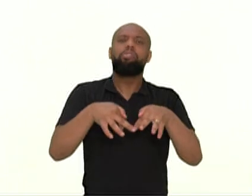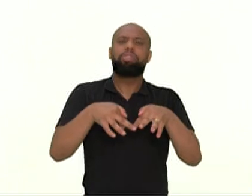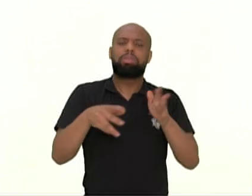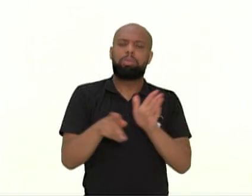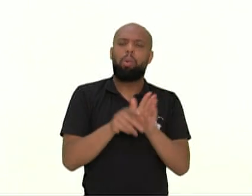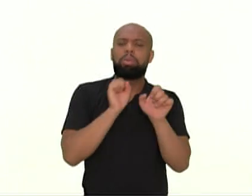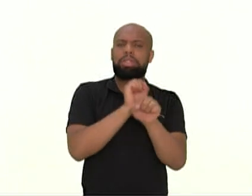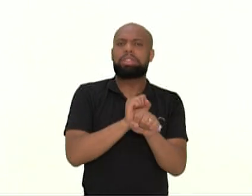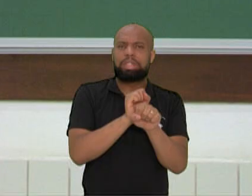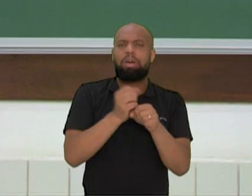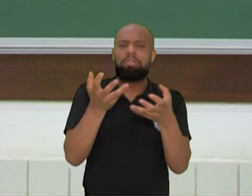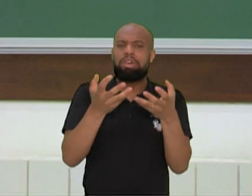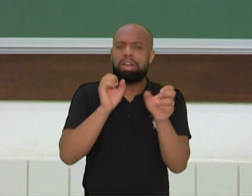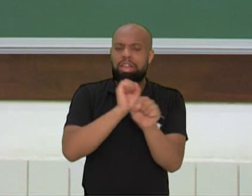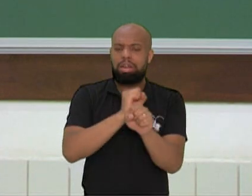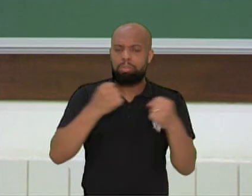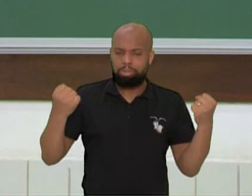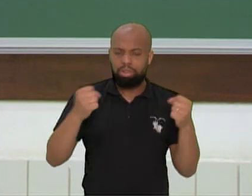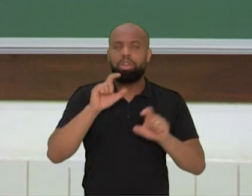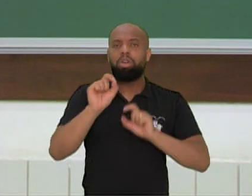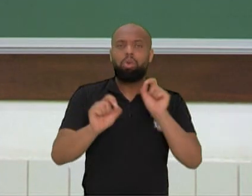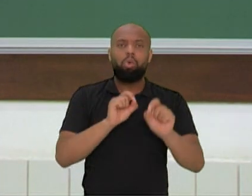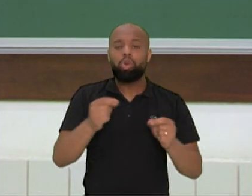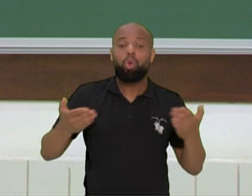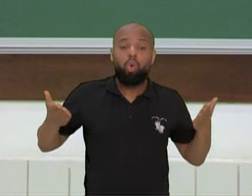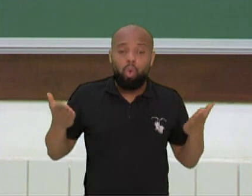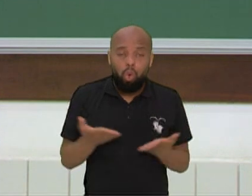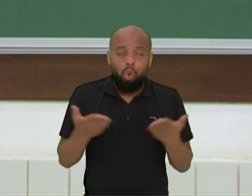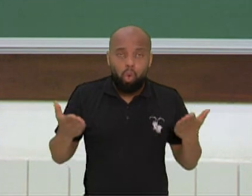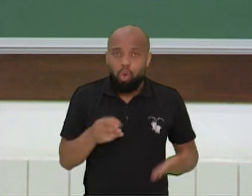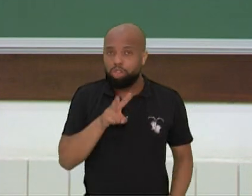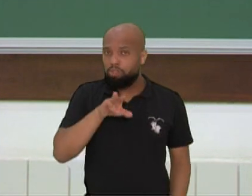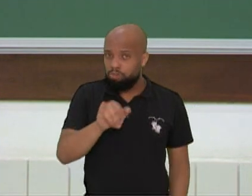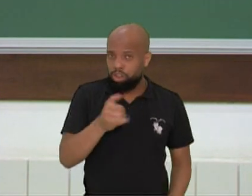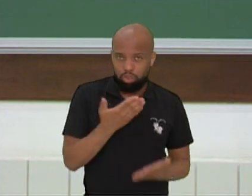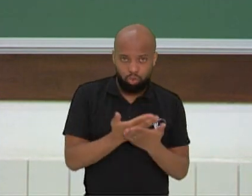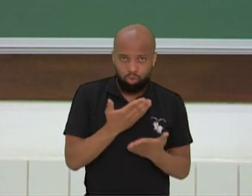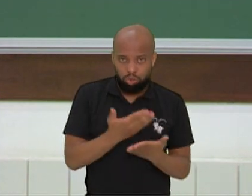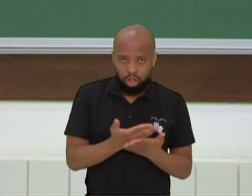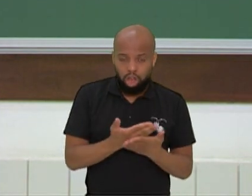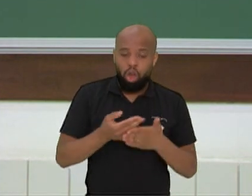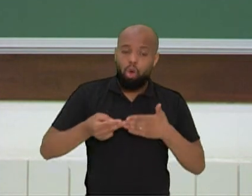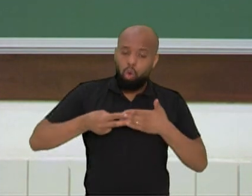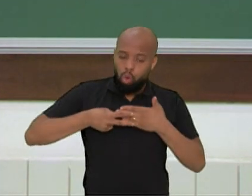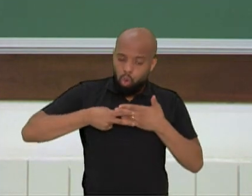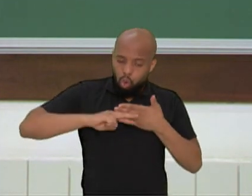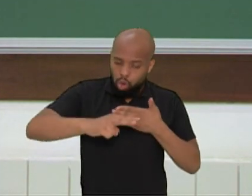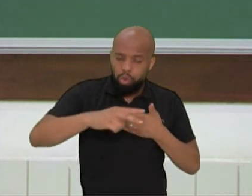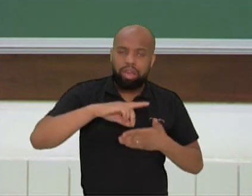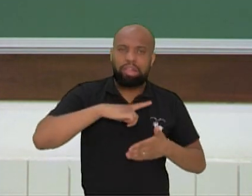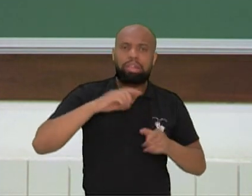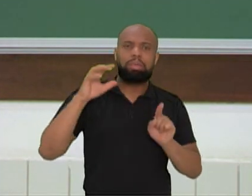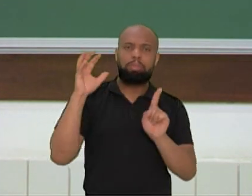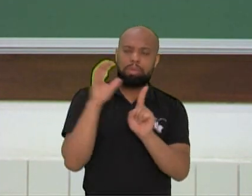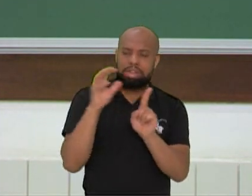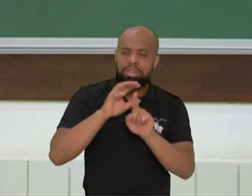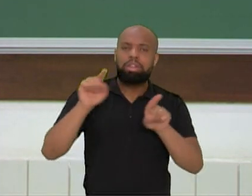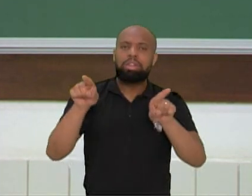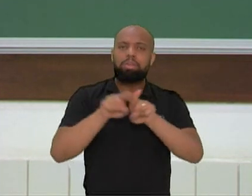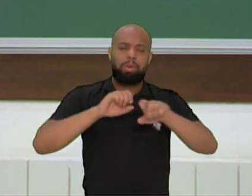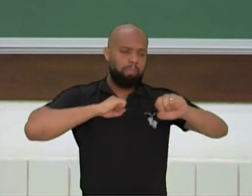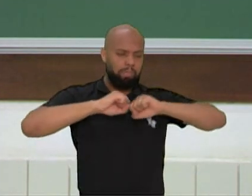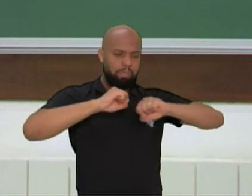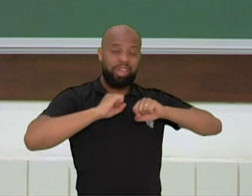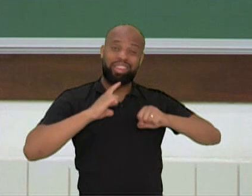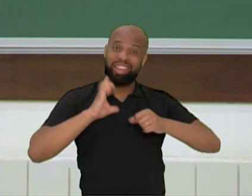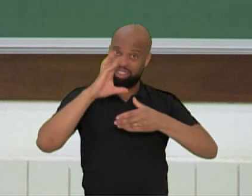da escravidão. O que nós vamos ver então na aula de hoje? Nós vamos entender as consequências de todas essas pressões e movimentos